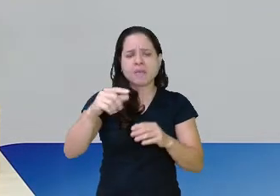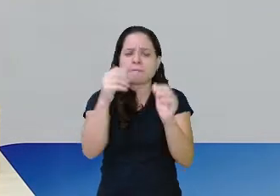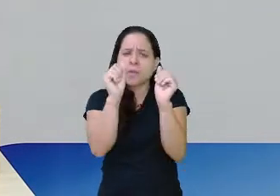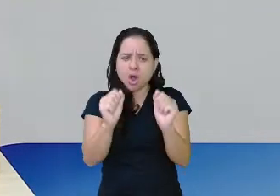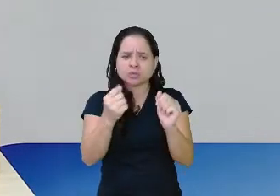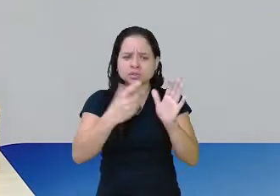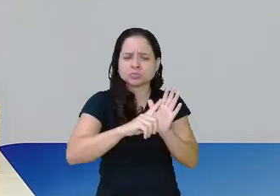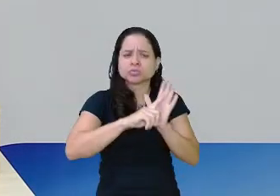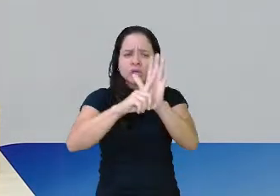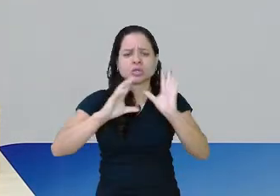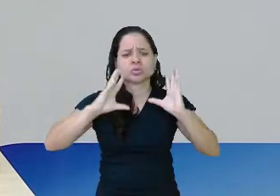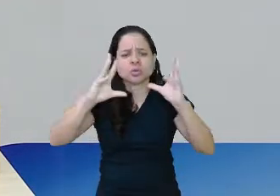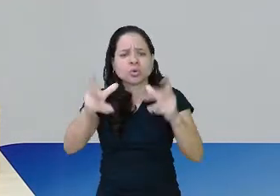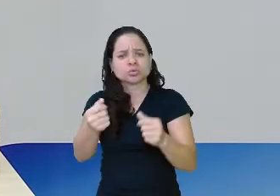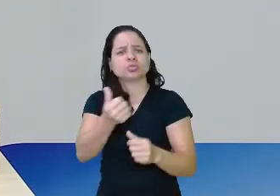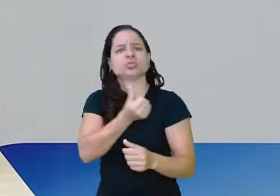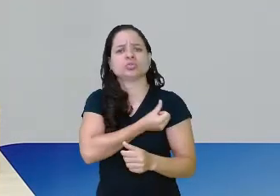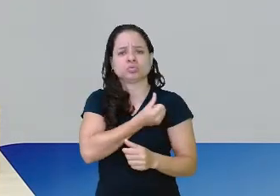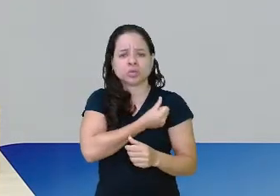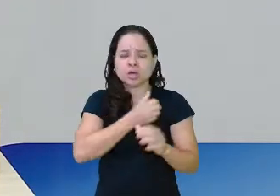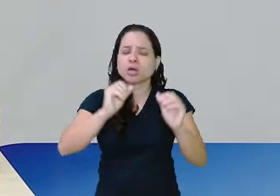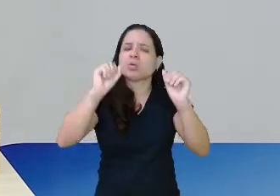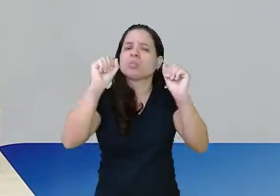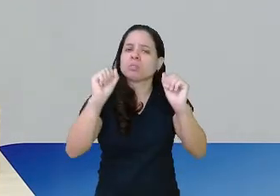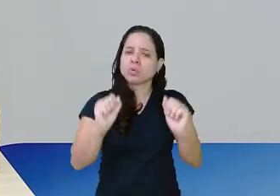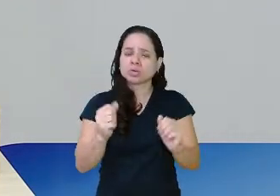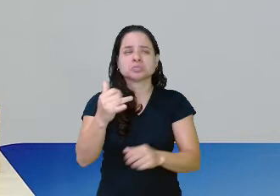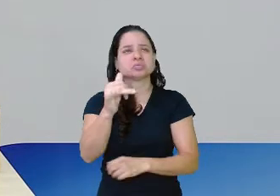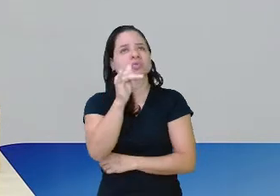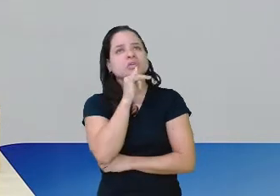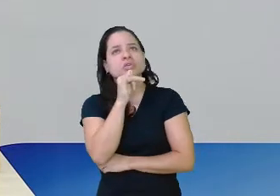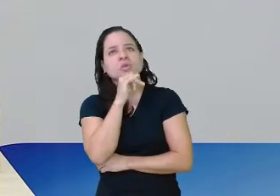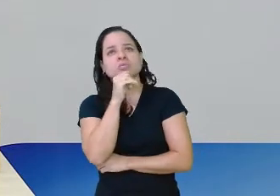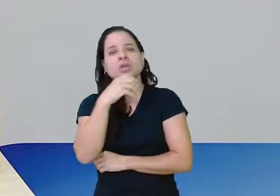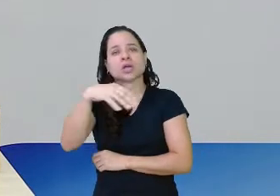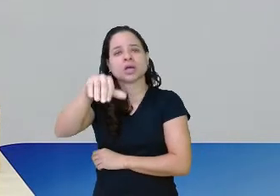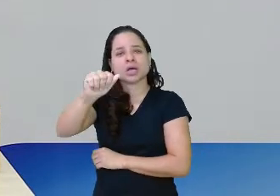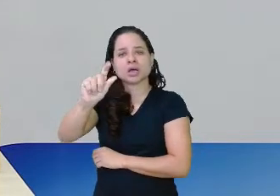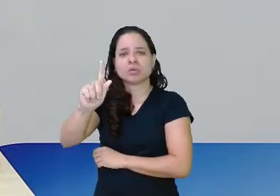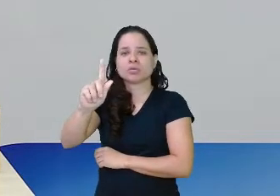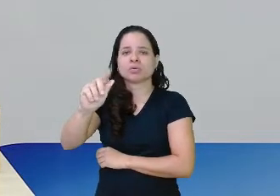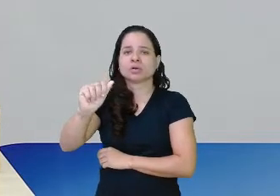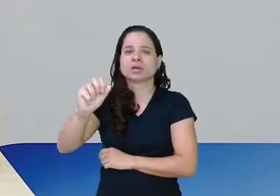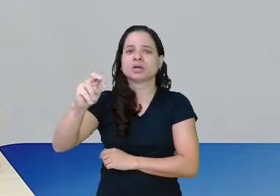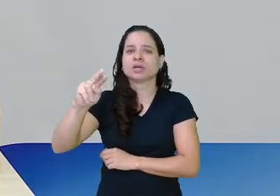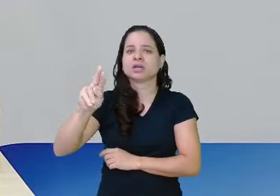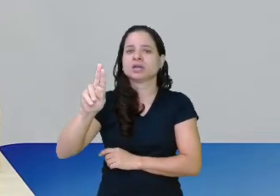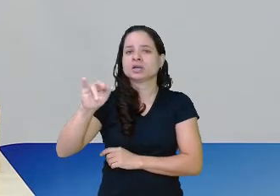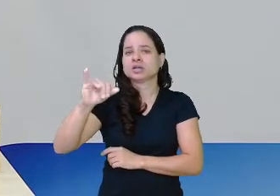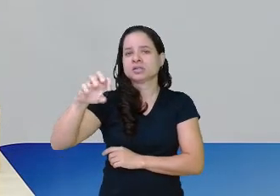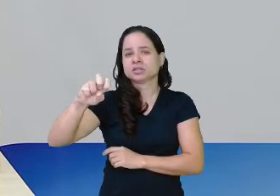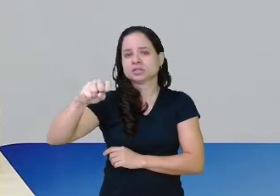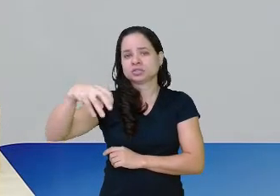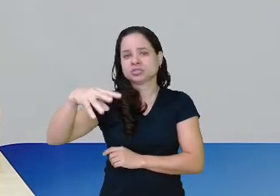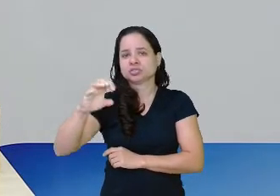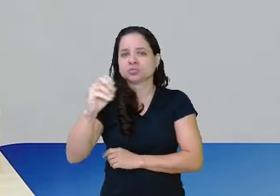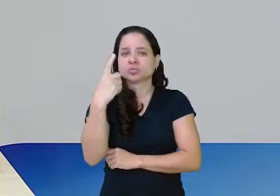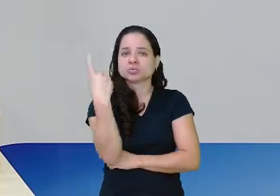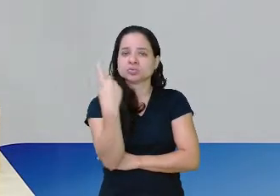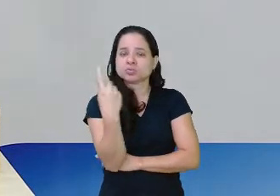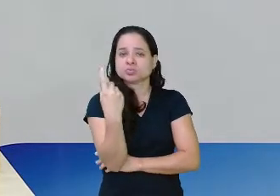números. Como assim? Eu posso ter, por exemplo, o algarismo 1. Se o meu algarismo